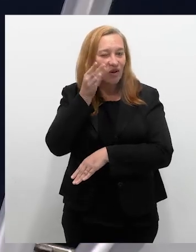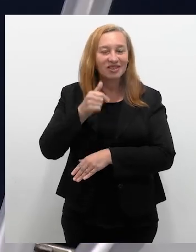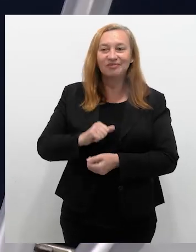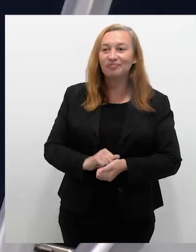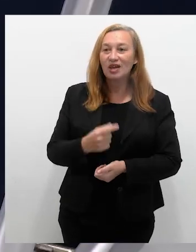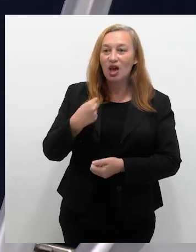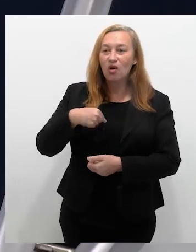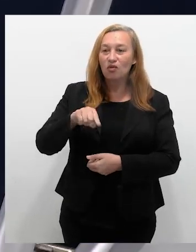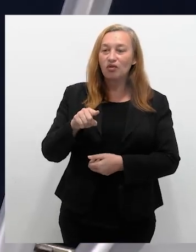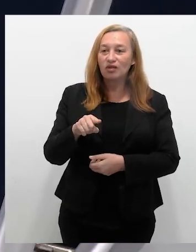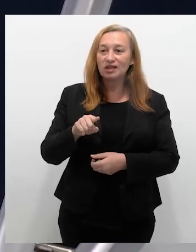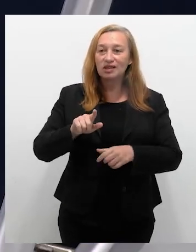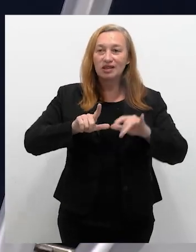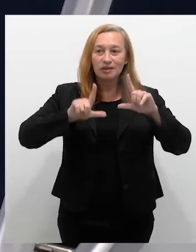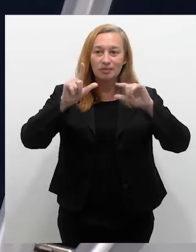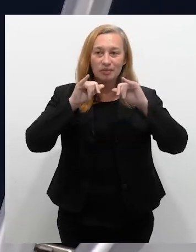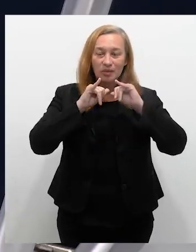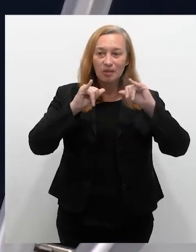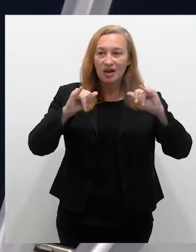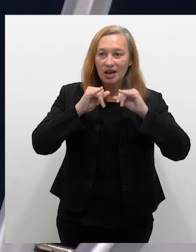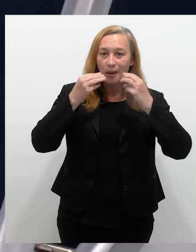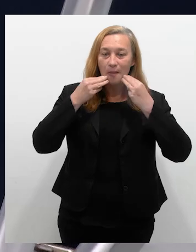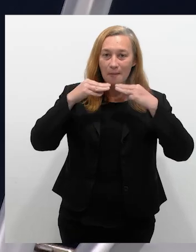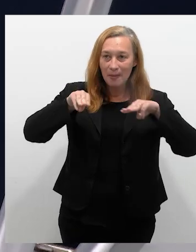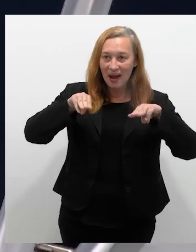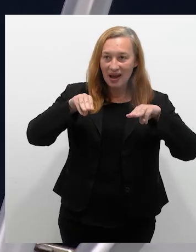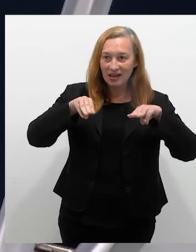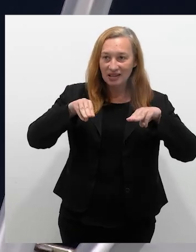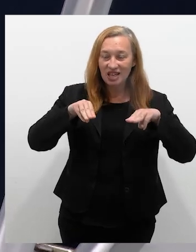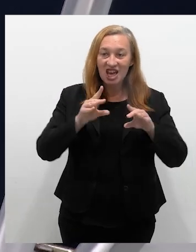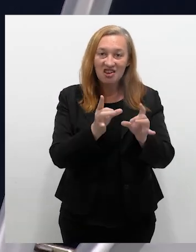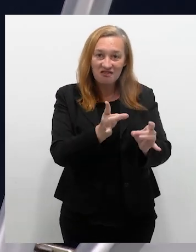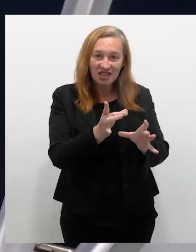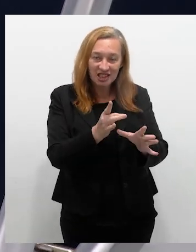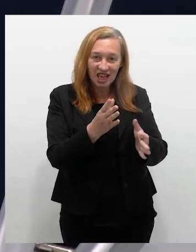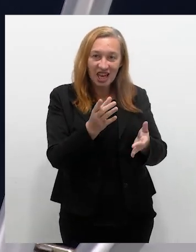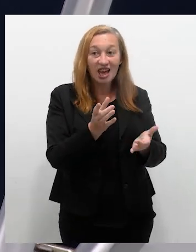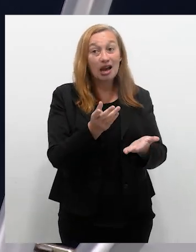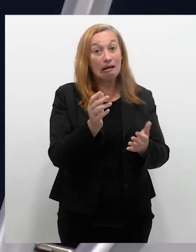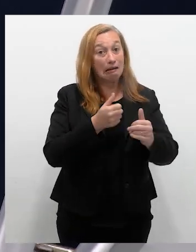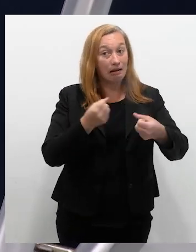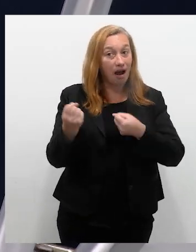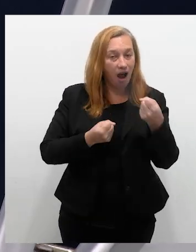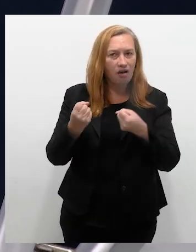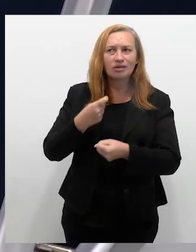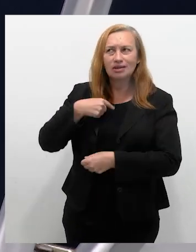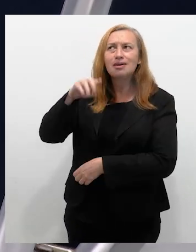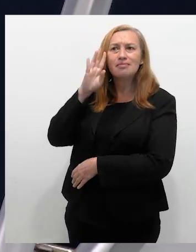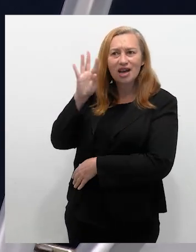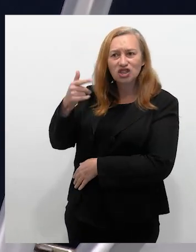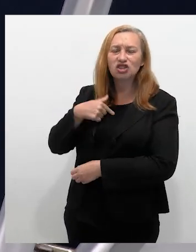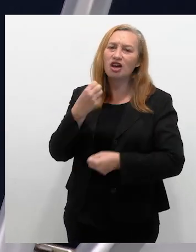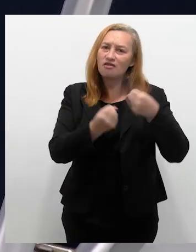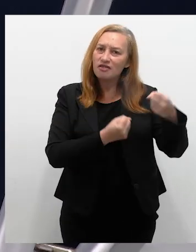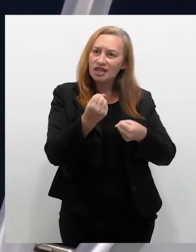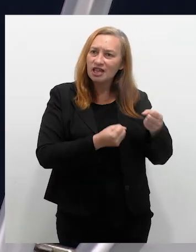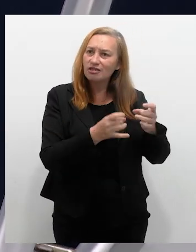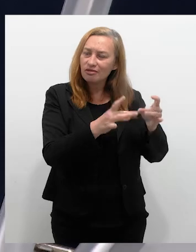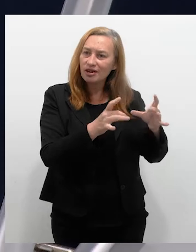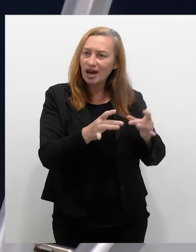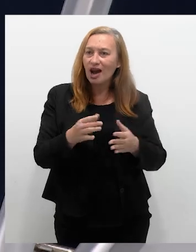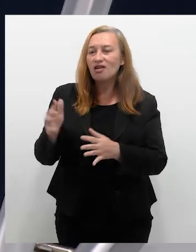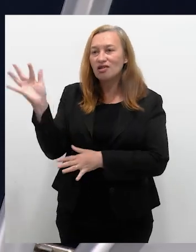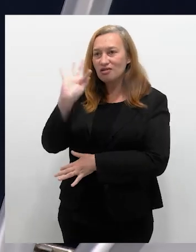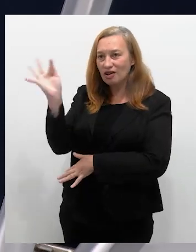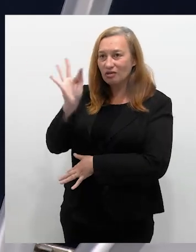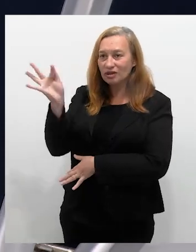curiosa, porque eu fui fazer propaganda e marketing e vender carro. Então, você imagina, vendendo carro, fazendo faculdade e